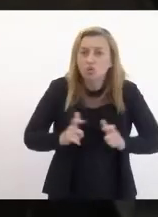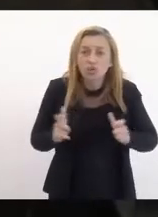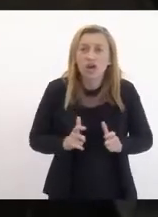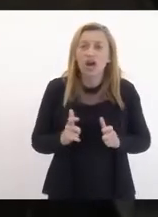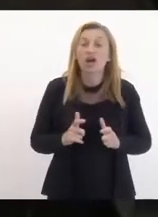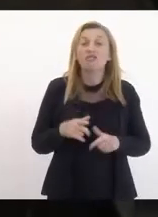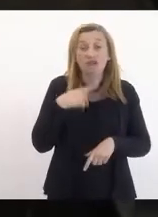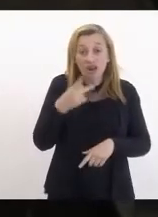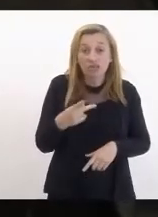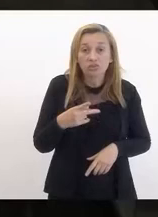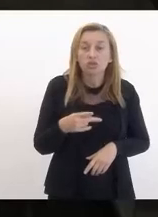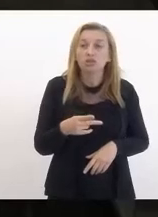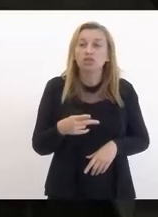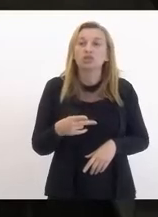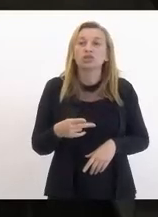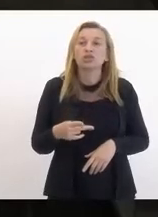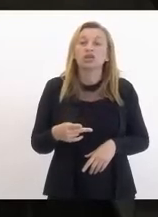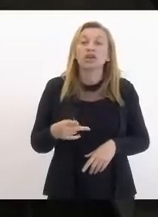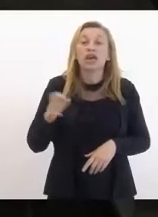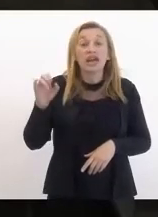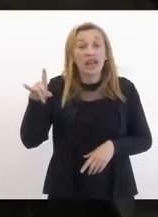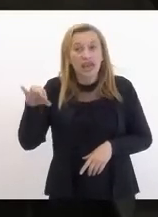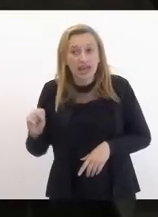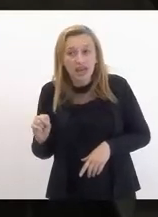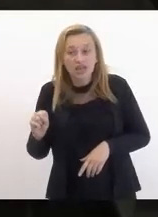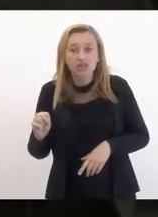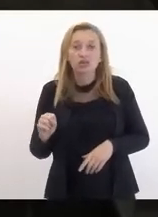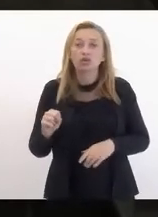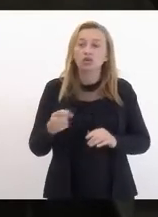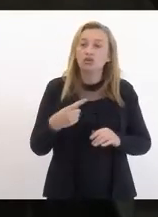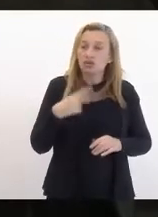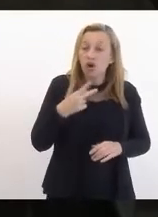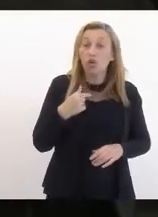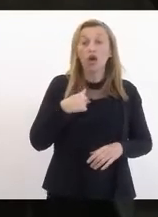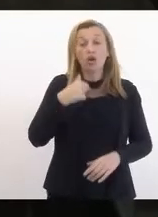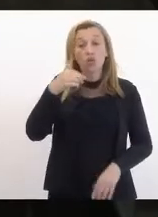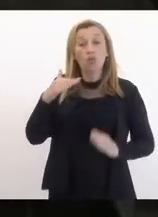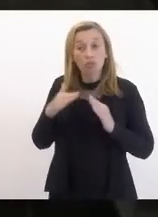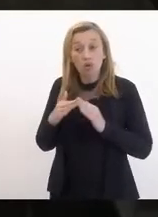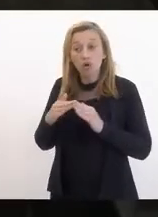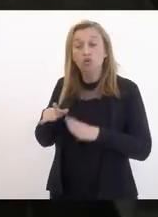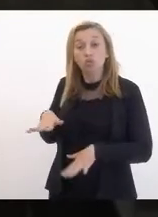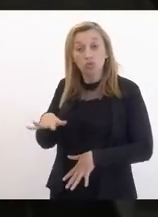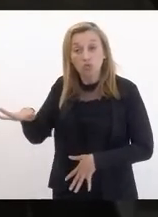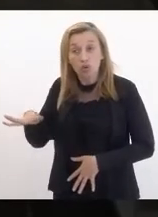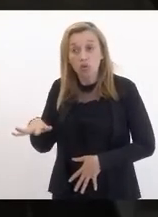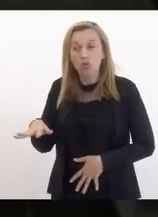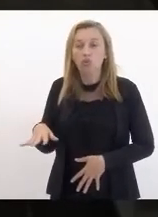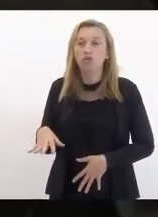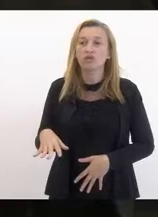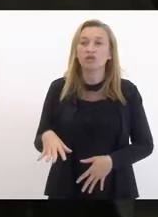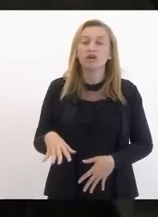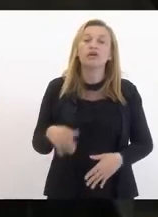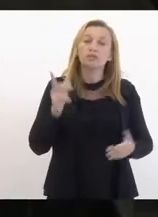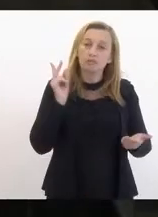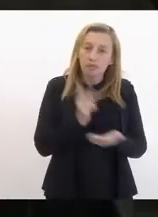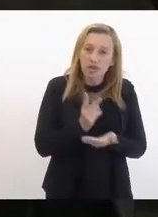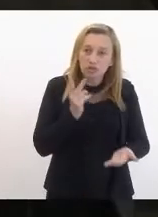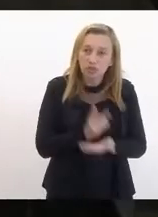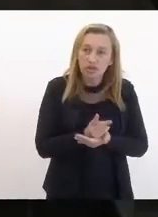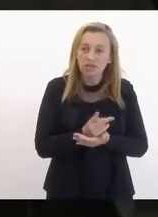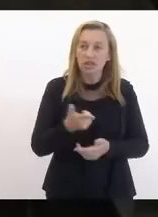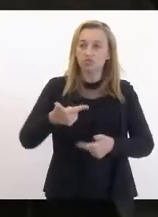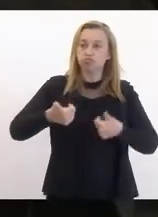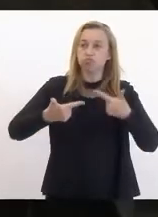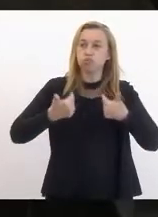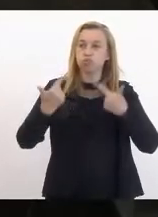vários moradores afirmando que o Elias se identificou, dizendo: sou morador do Palácio, ainda assim teria sido alvejado,